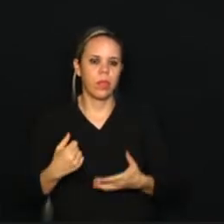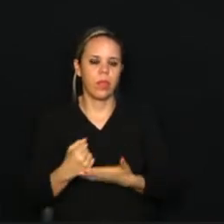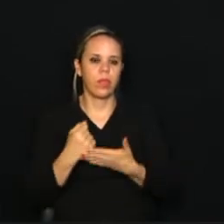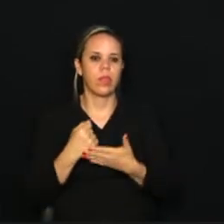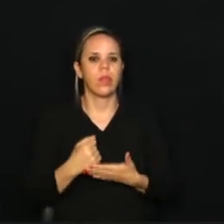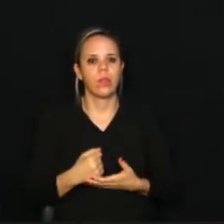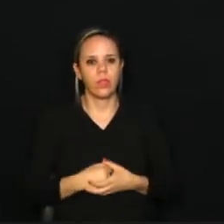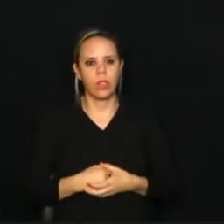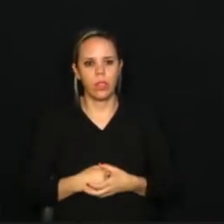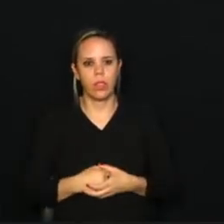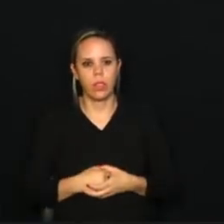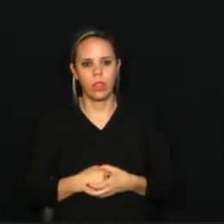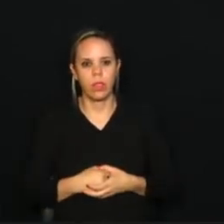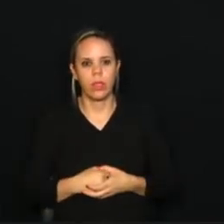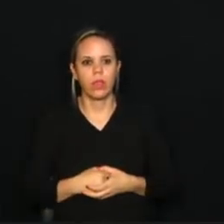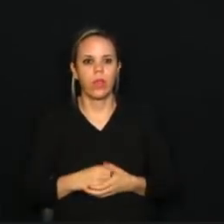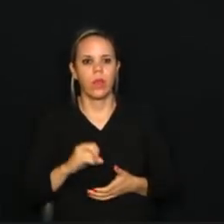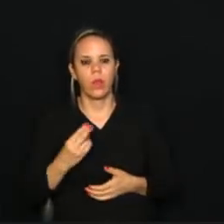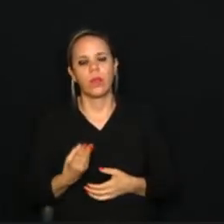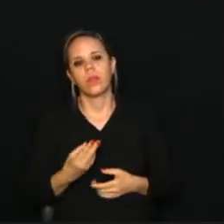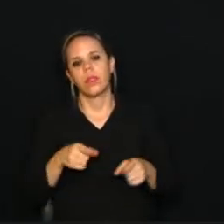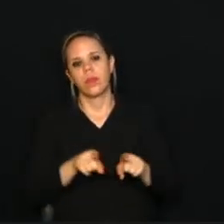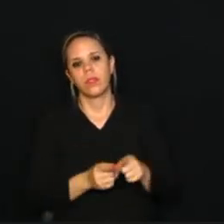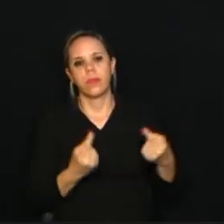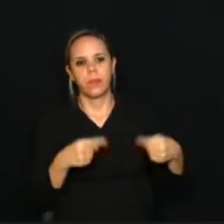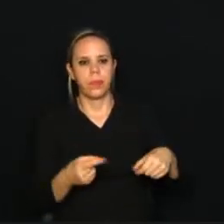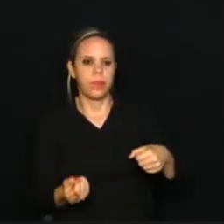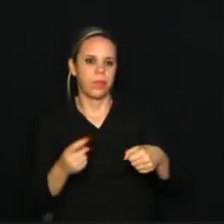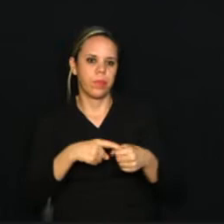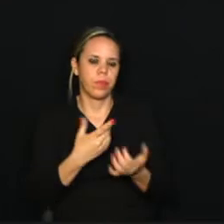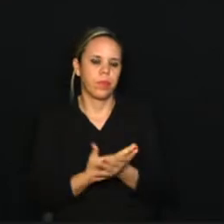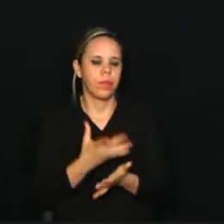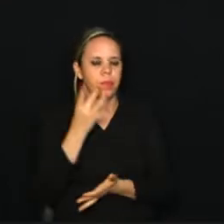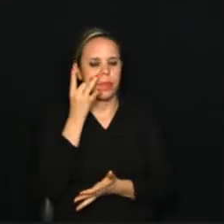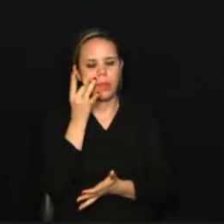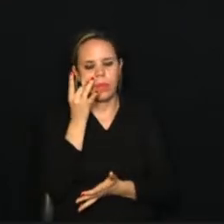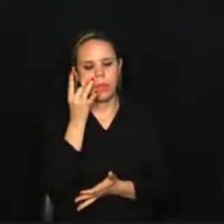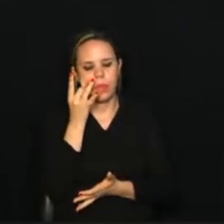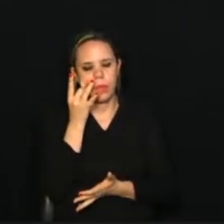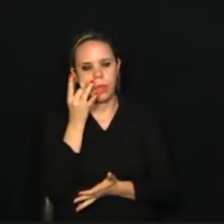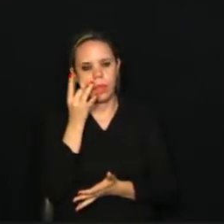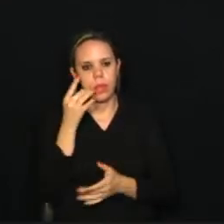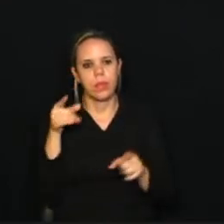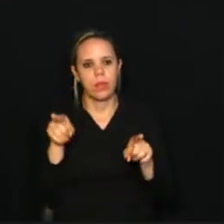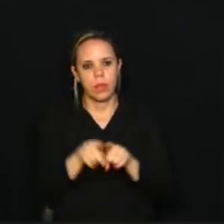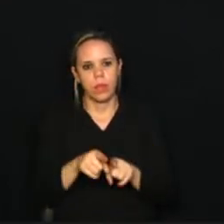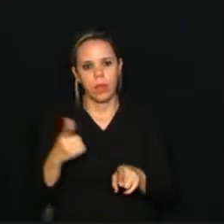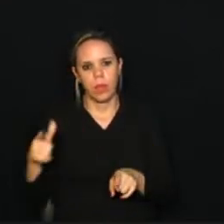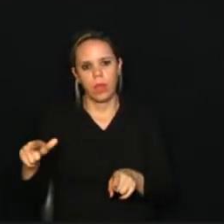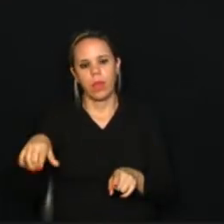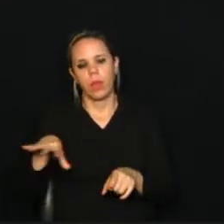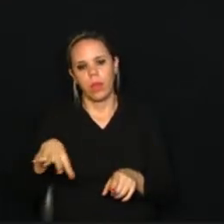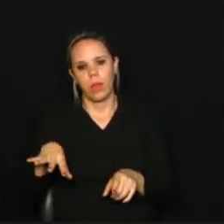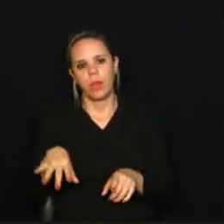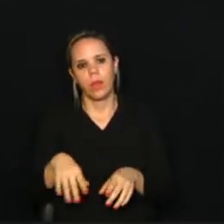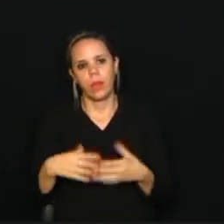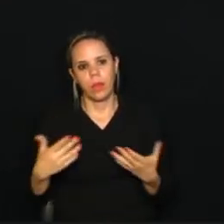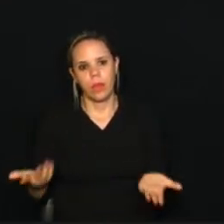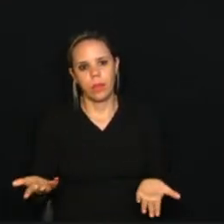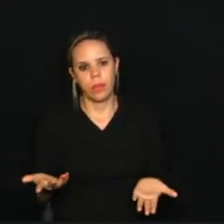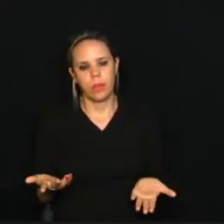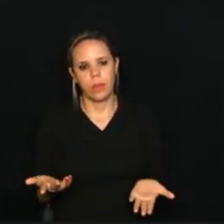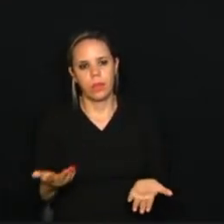colocando, inclusive, contrariamente ao retorno. A gente entende a postura deles, mas também tem o outro lado, não é?